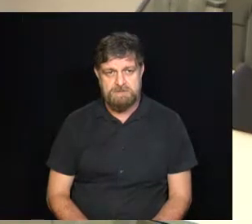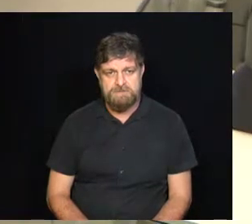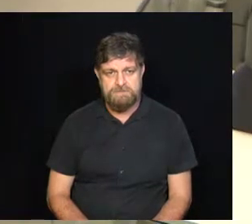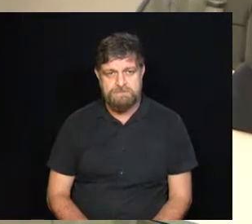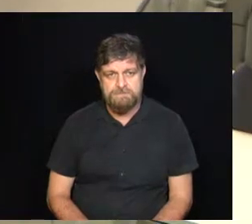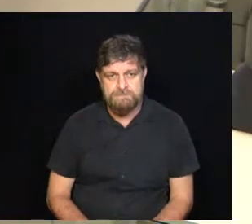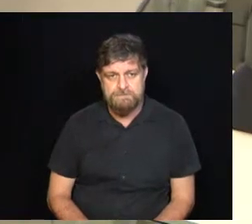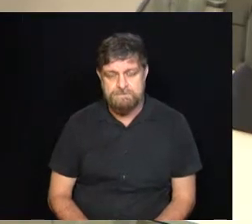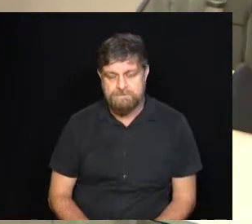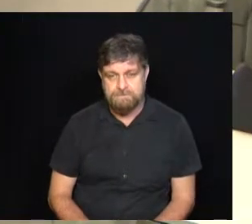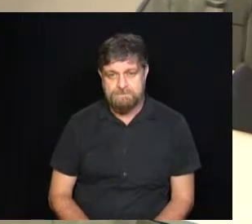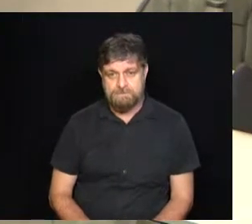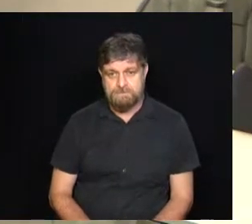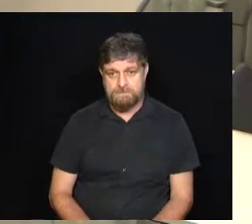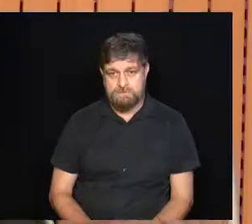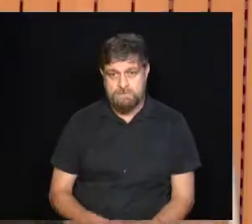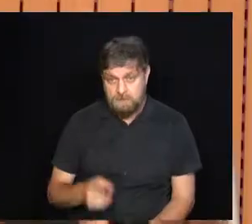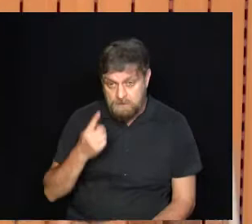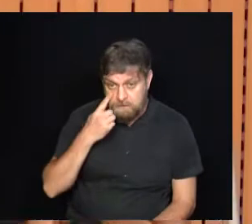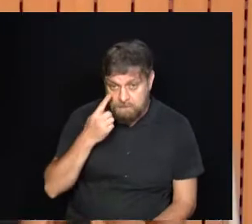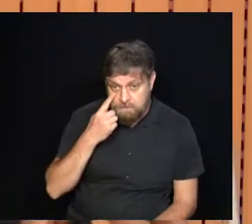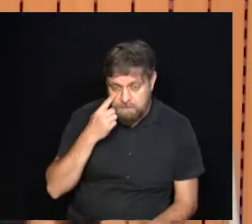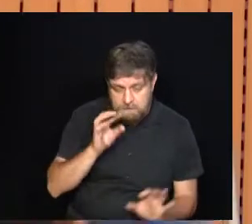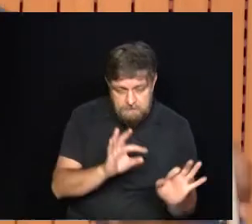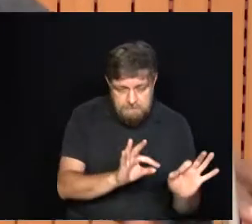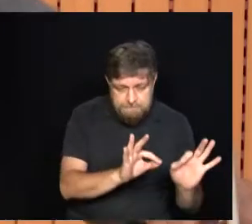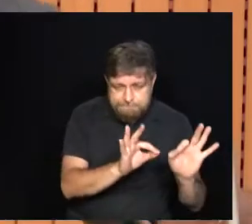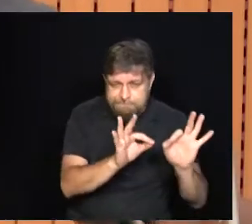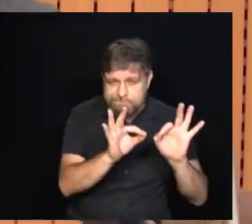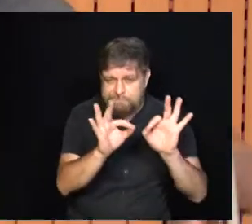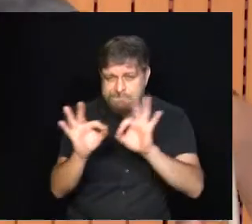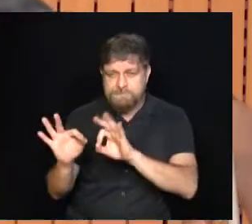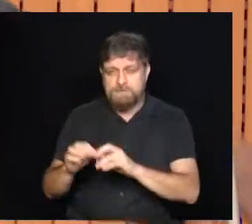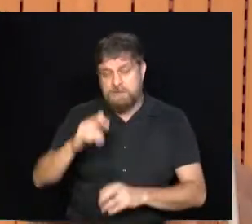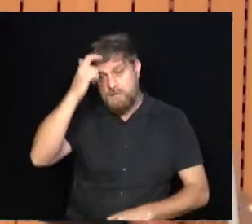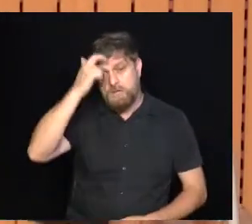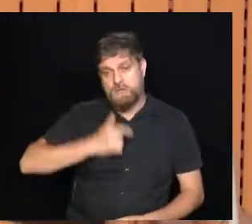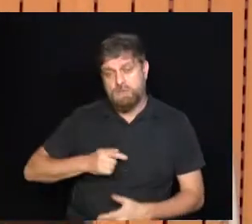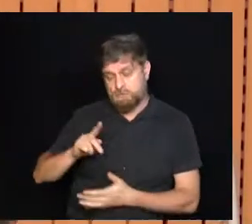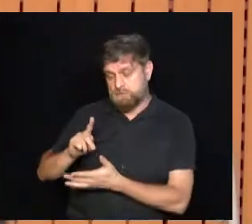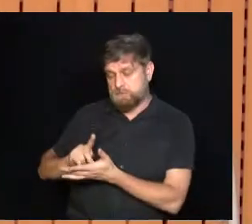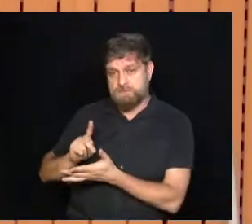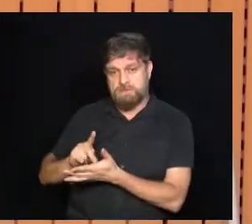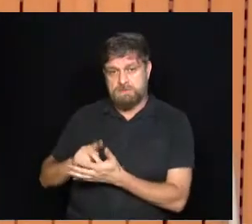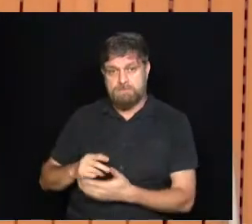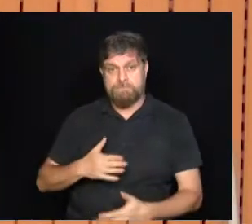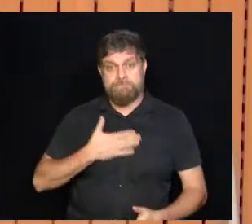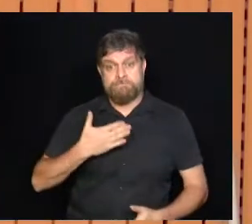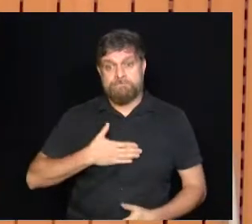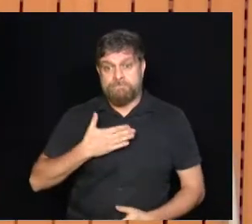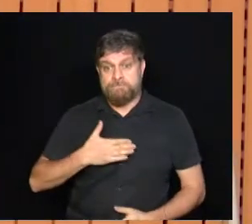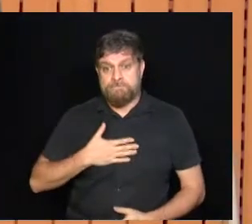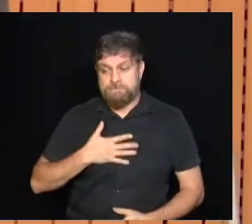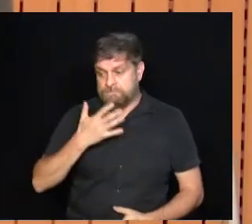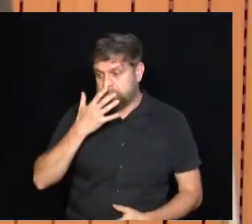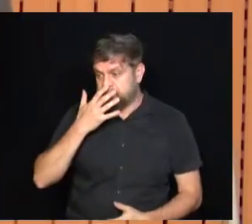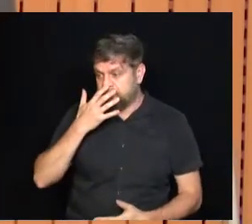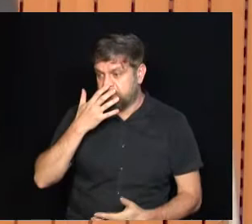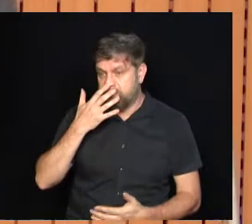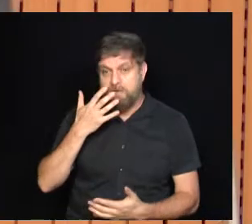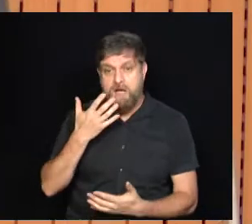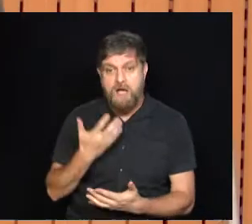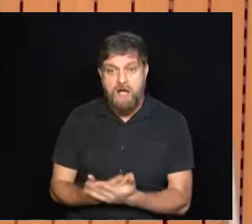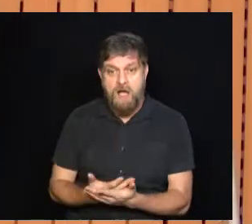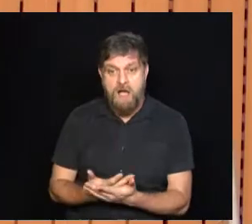Como todos puderam ver, eu realmente fui surpreendido. Mais uma vez, eu digo que